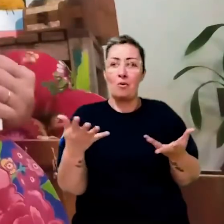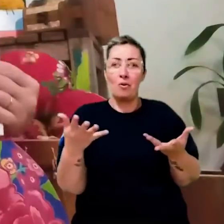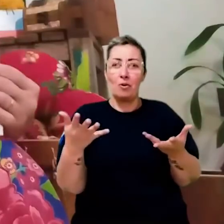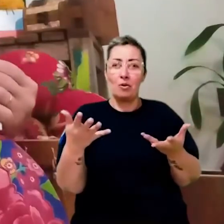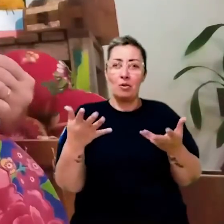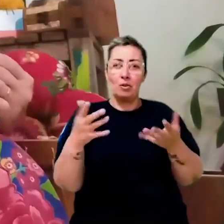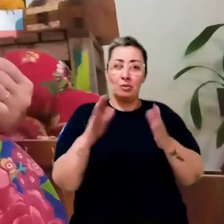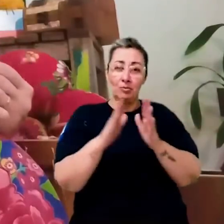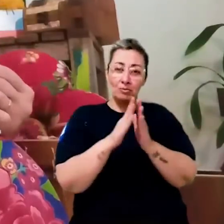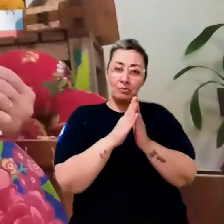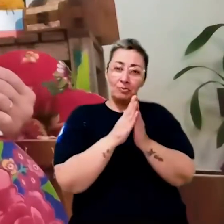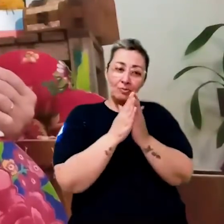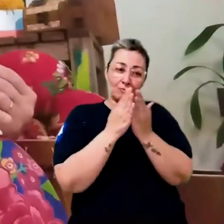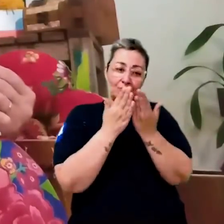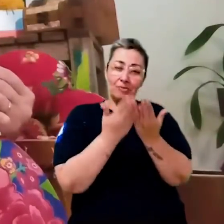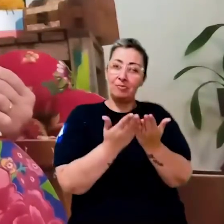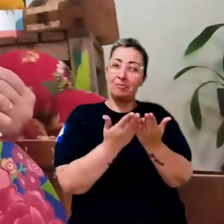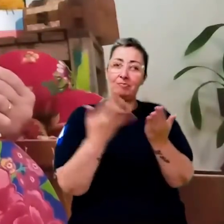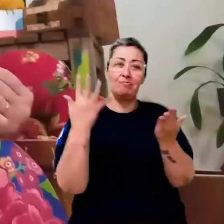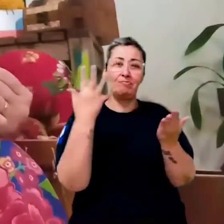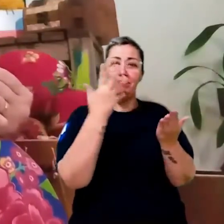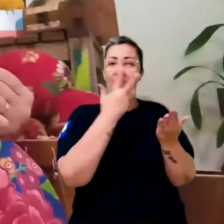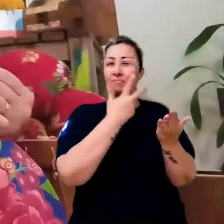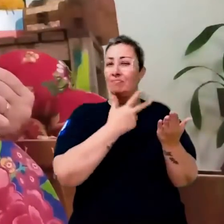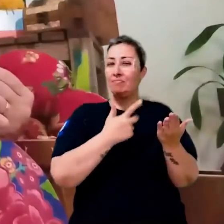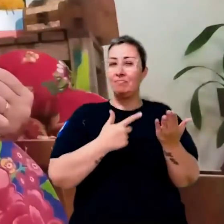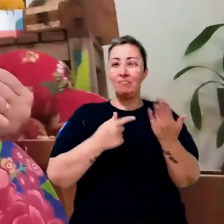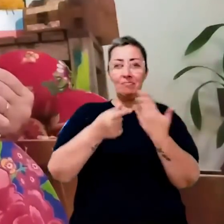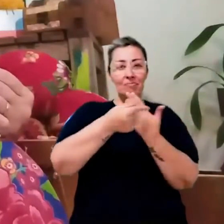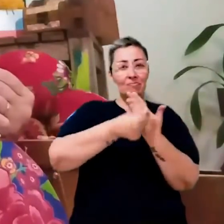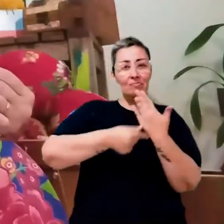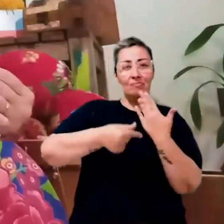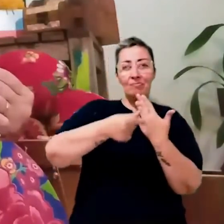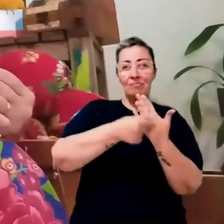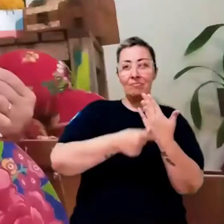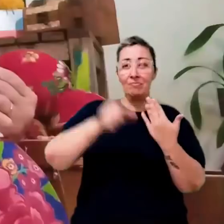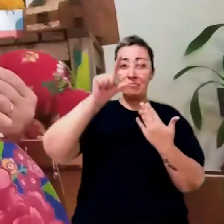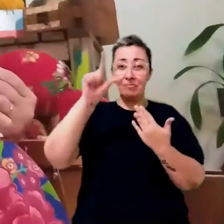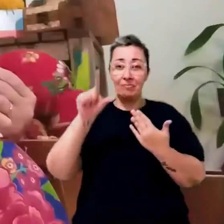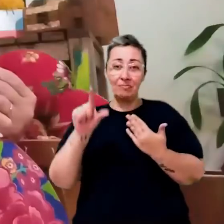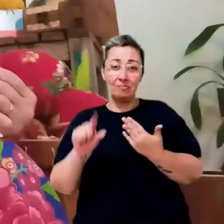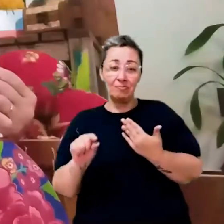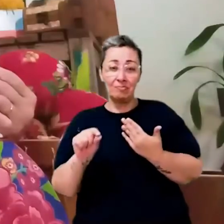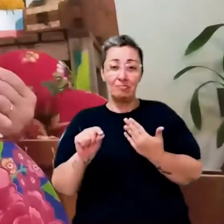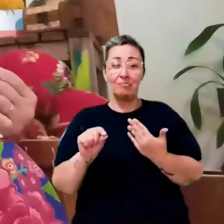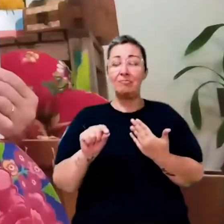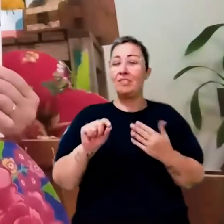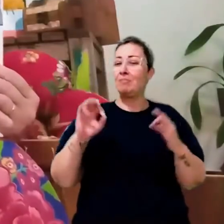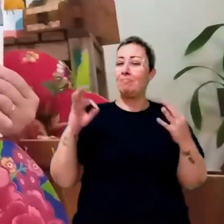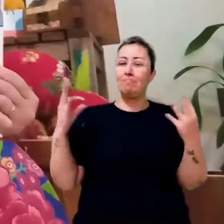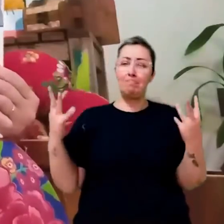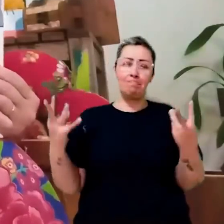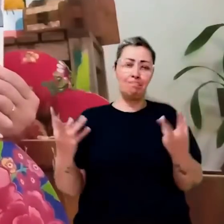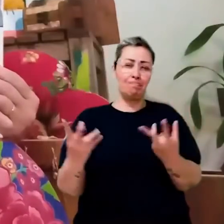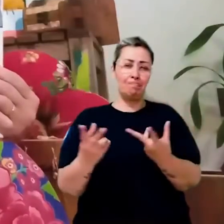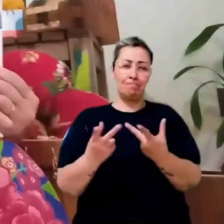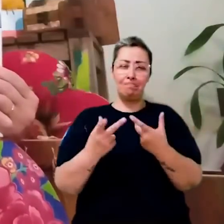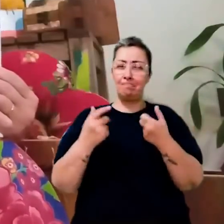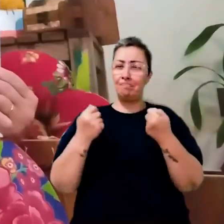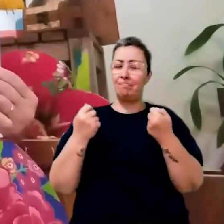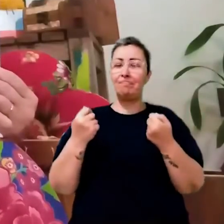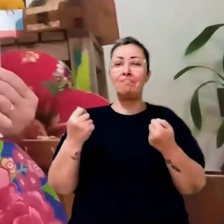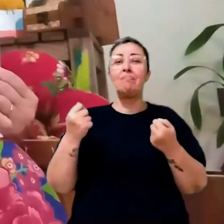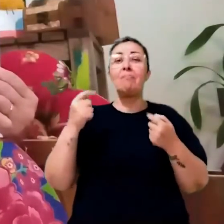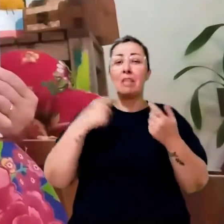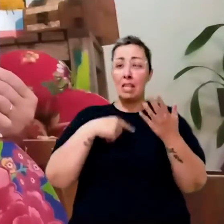este livro belíssimo de uma italiana, uma artista italiana fantástica